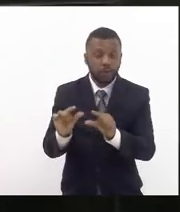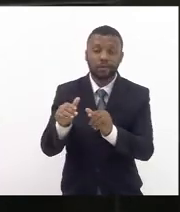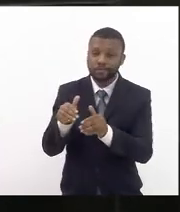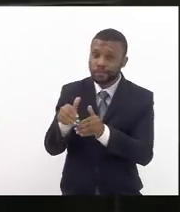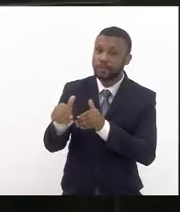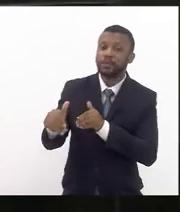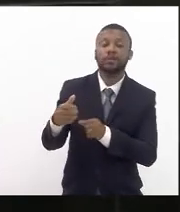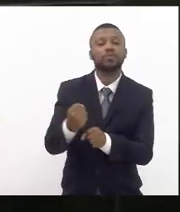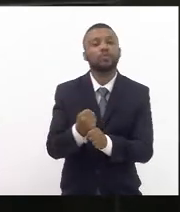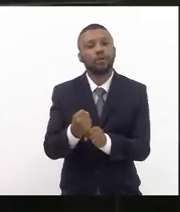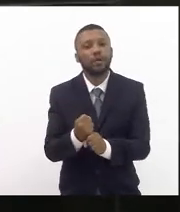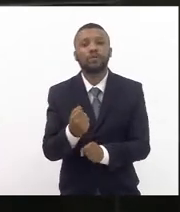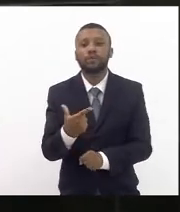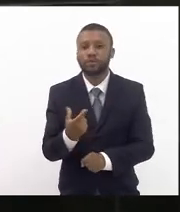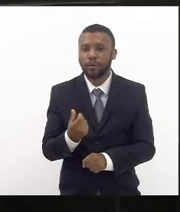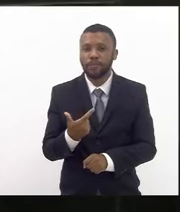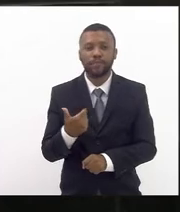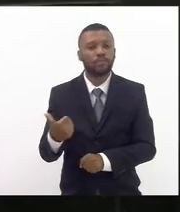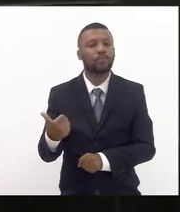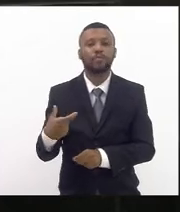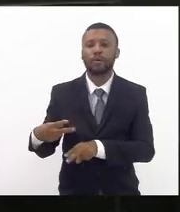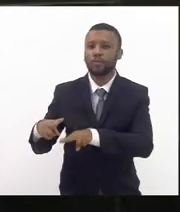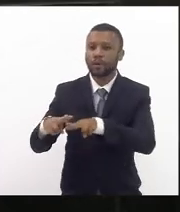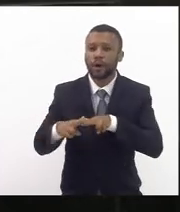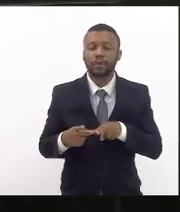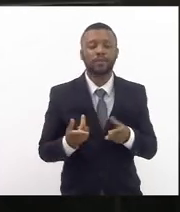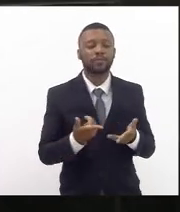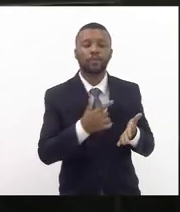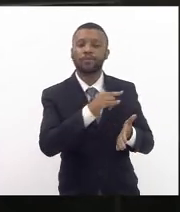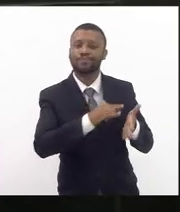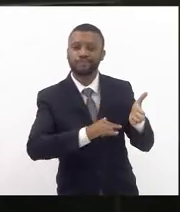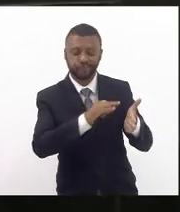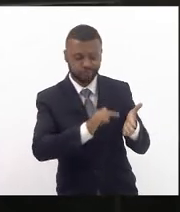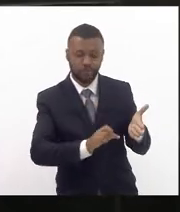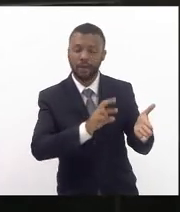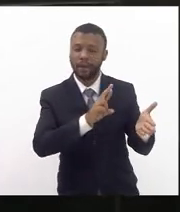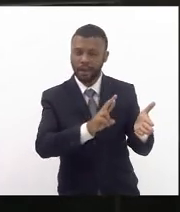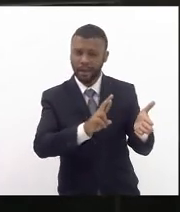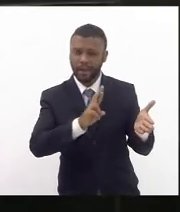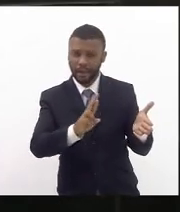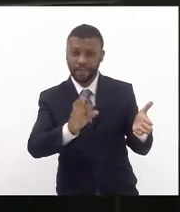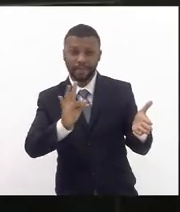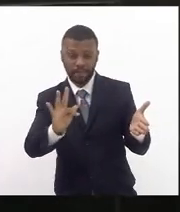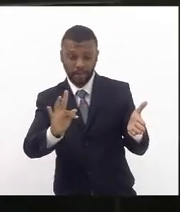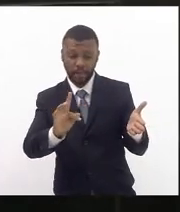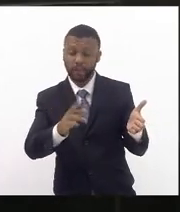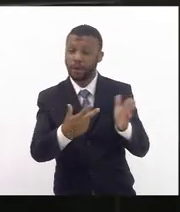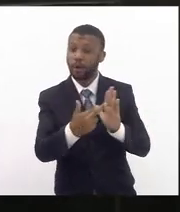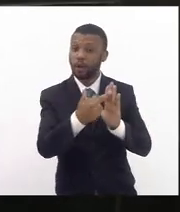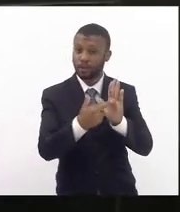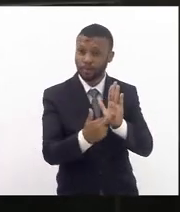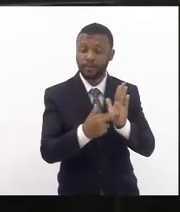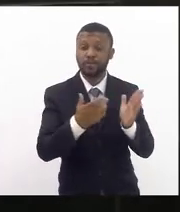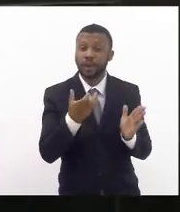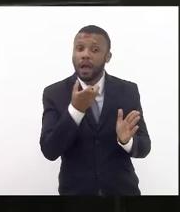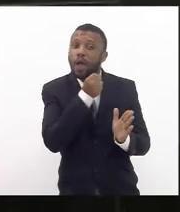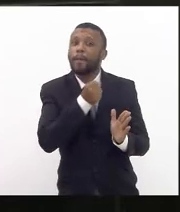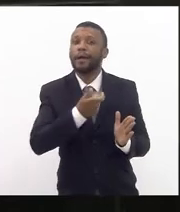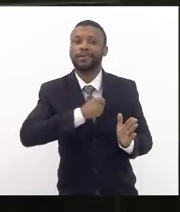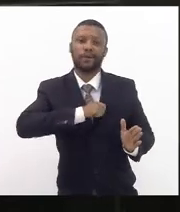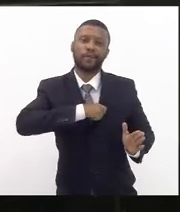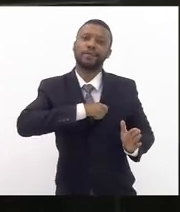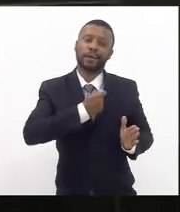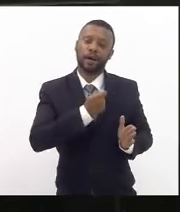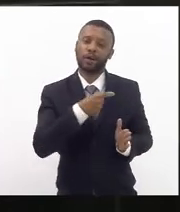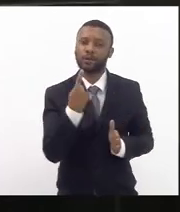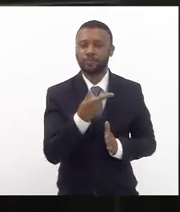de 2021, em razão do regime de recuperação fiscal, que fez com que houvesse a necessidade de